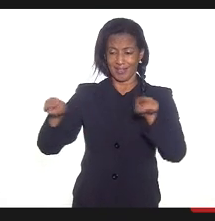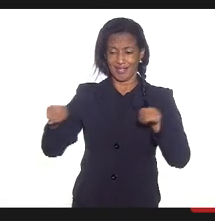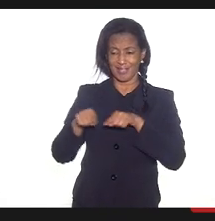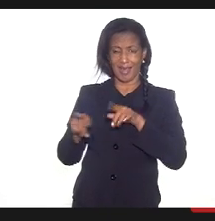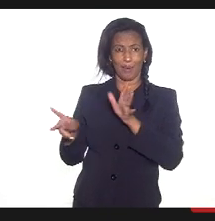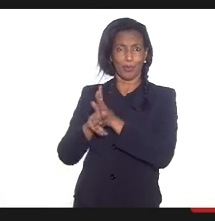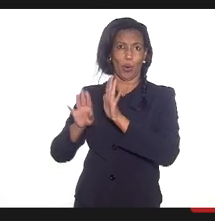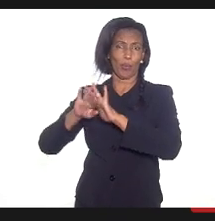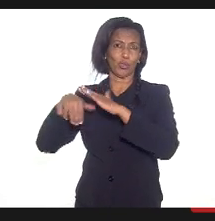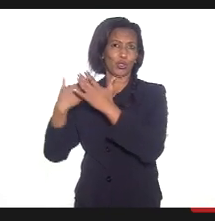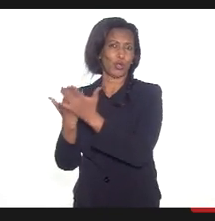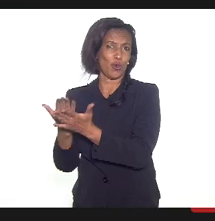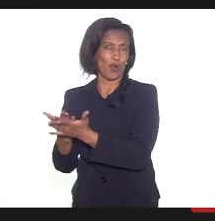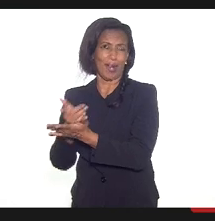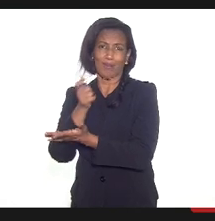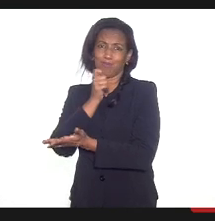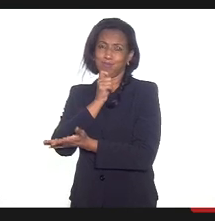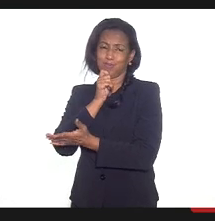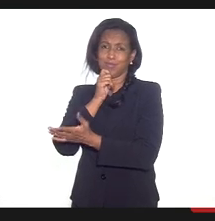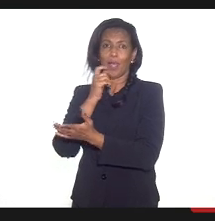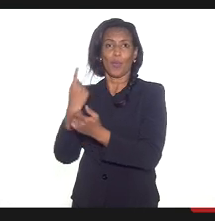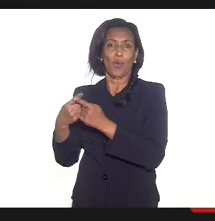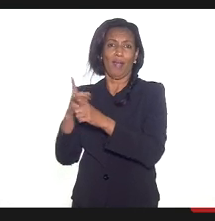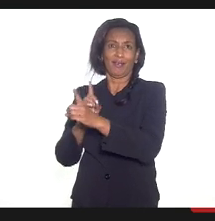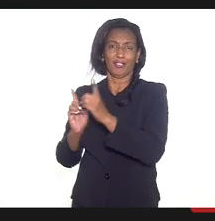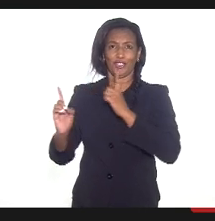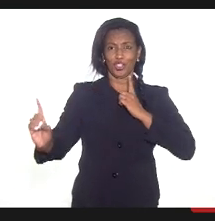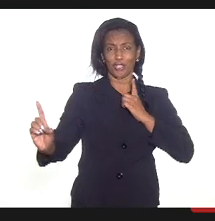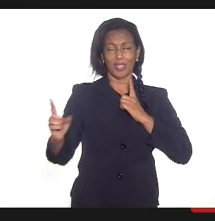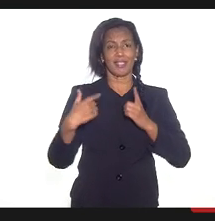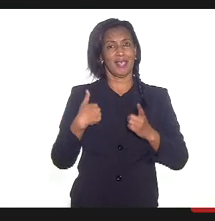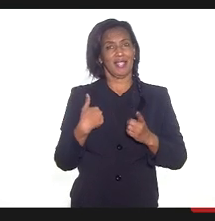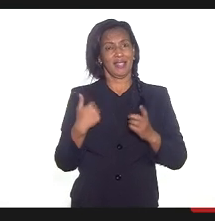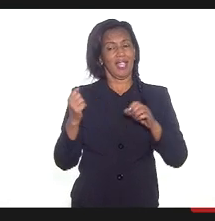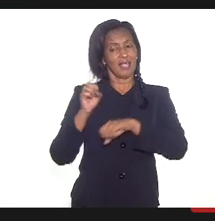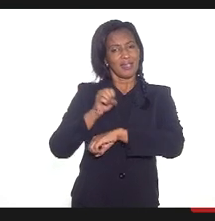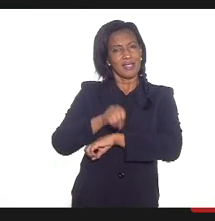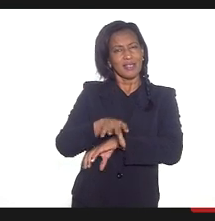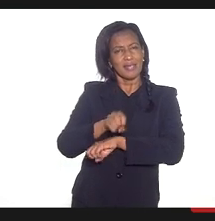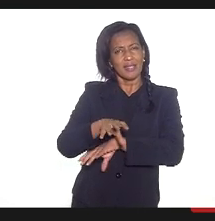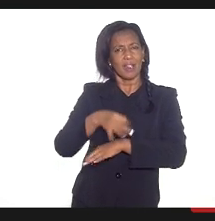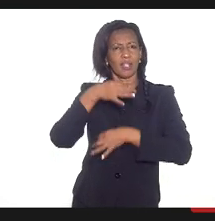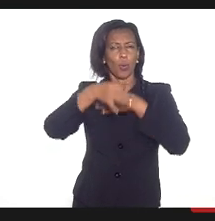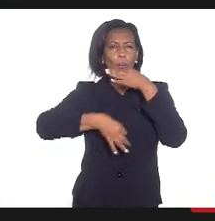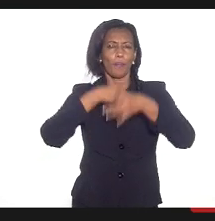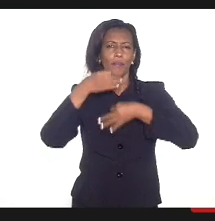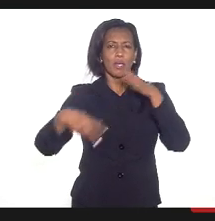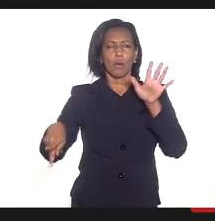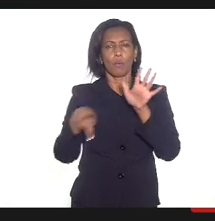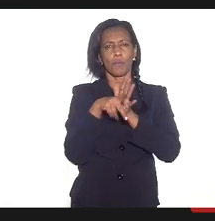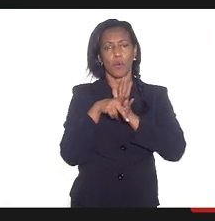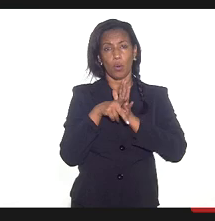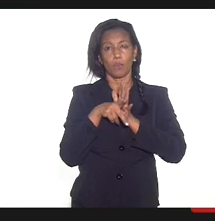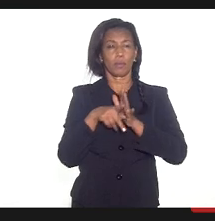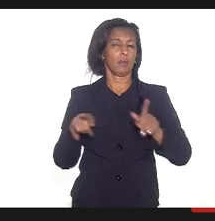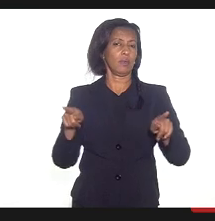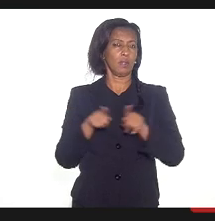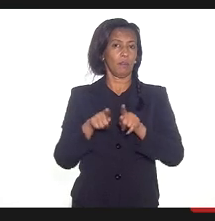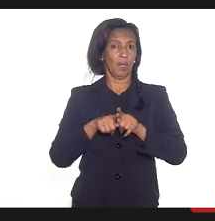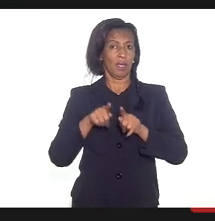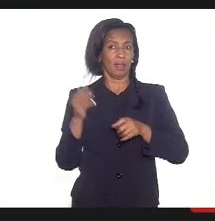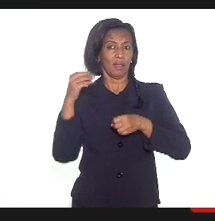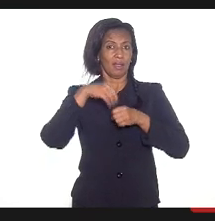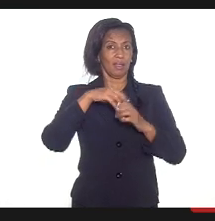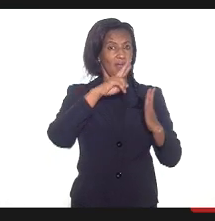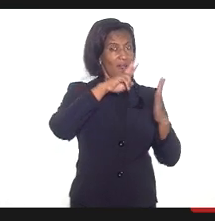aprender a ler, por causa da pandemia, a gente está ensinando elas a ter senso crítico e, através da leitura, a